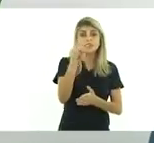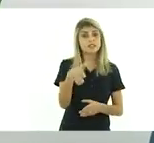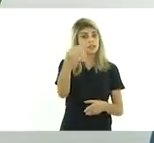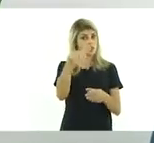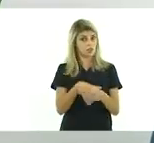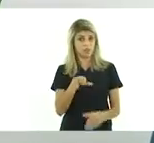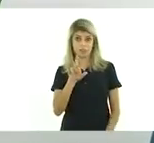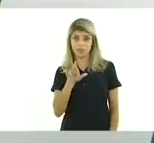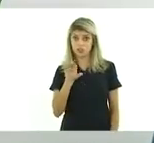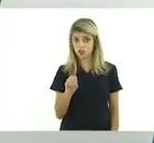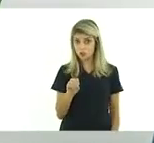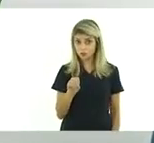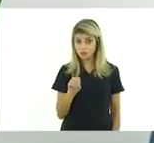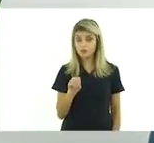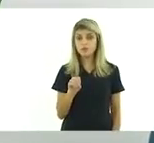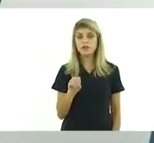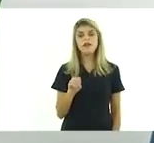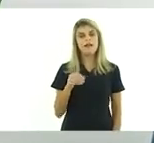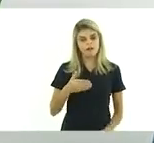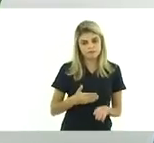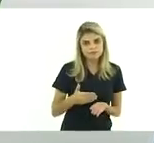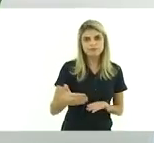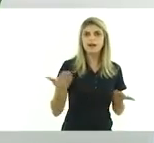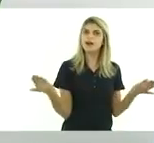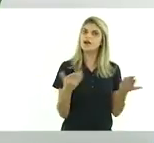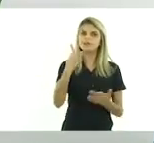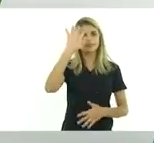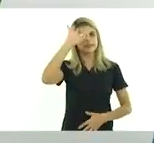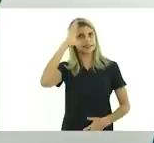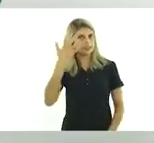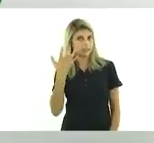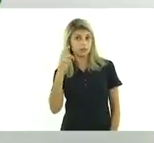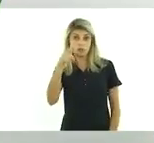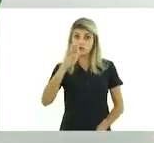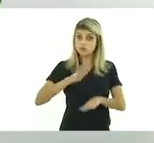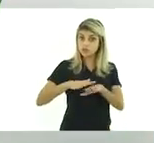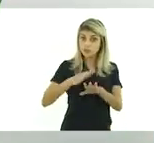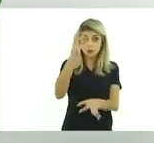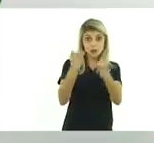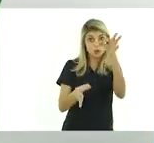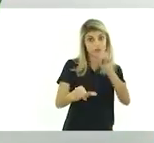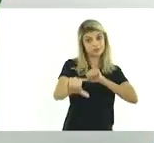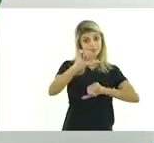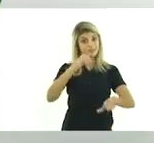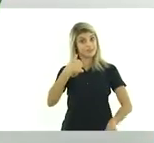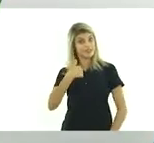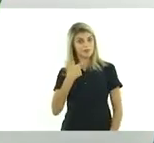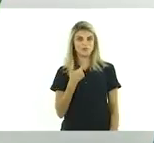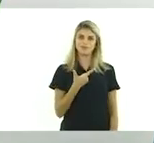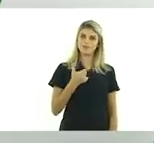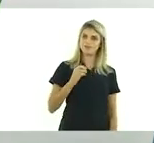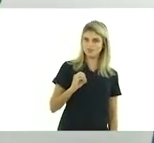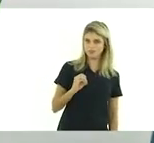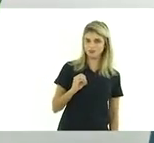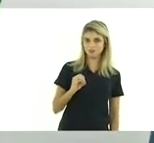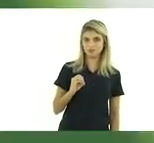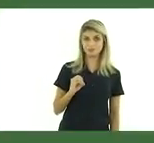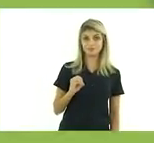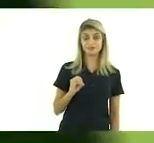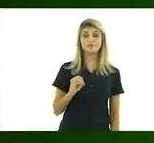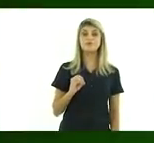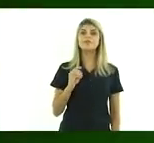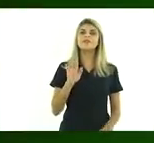com você, eleitor do Estado do Rio de Janeiro. Nesta eleição você decide. Você é o juiz. Eu sou o